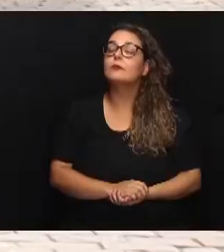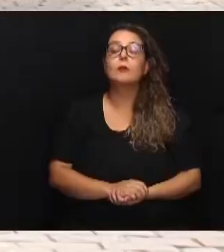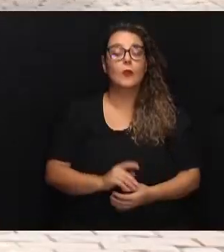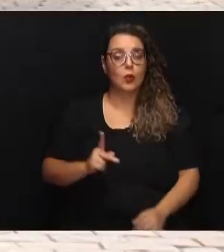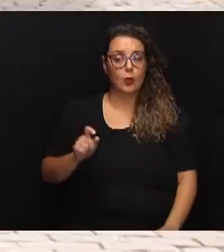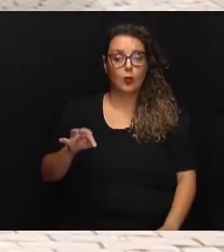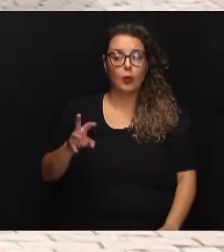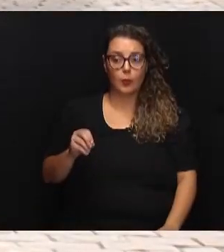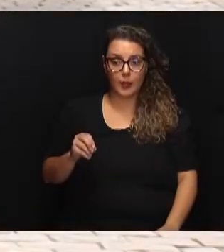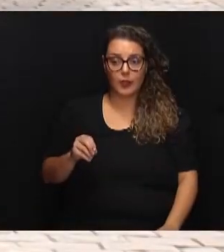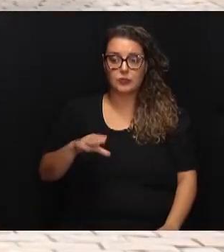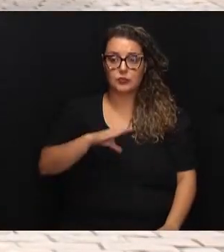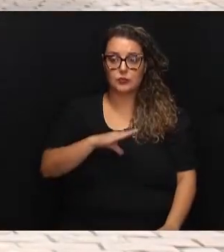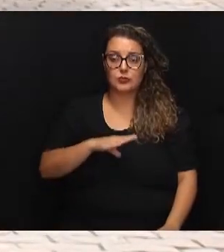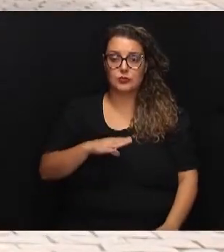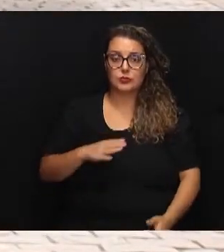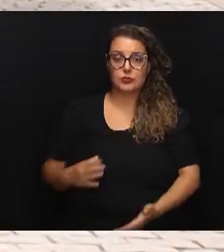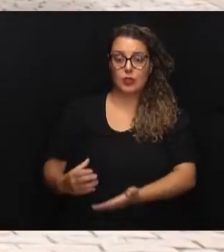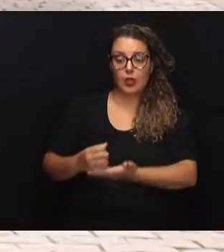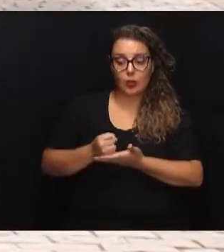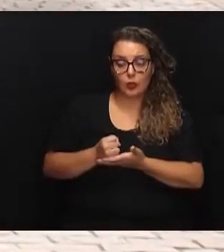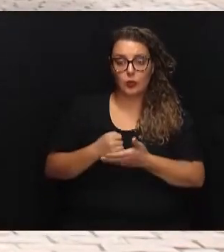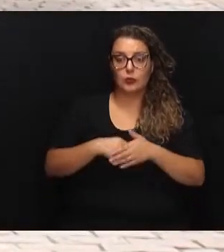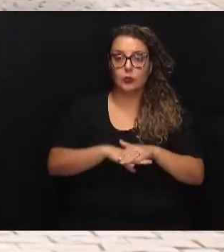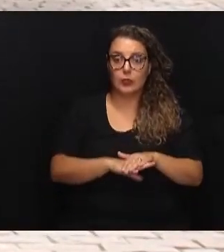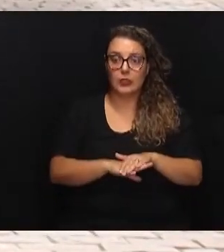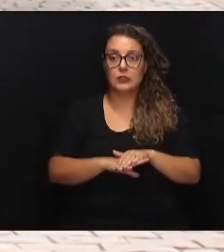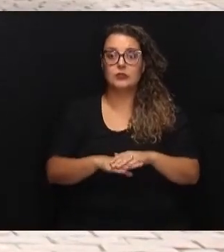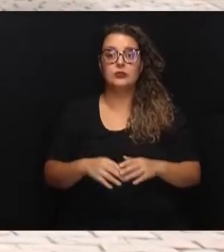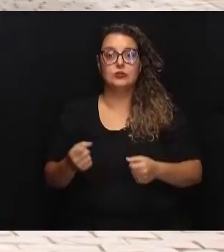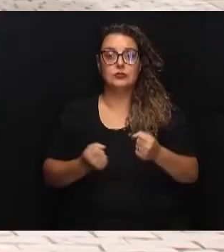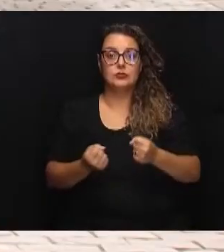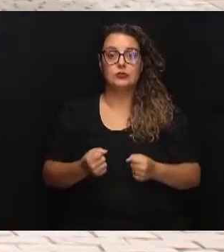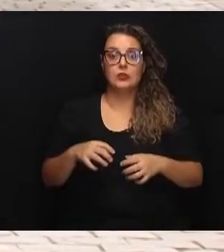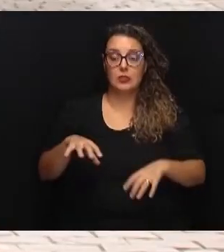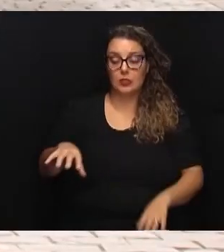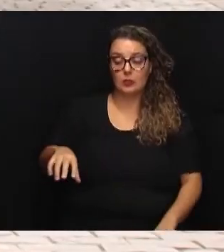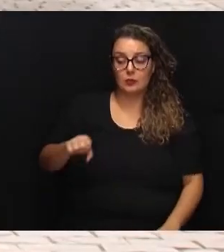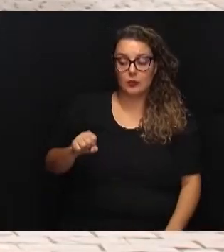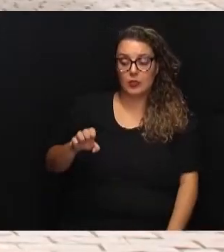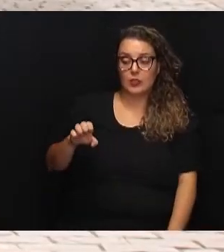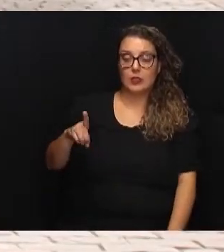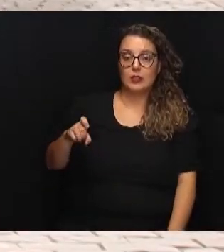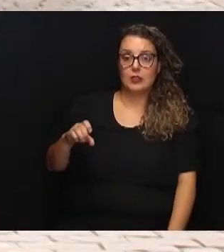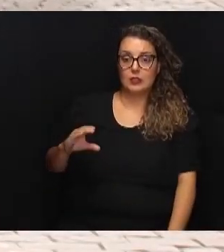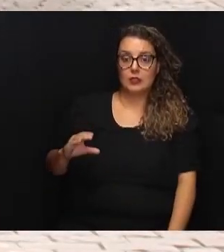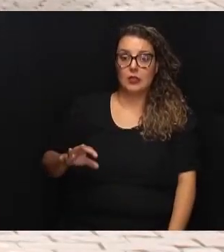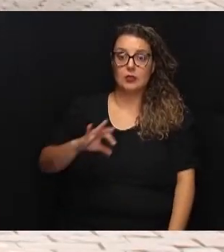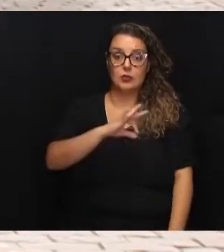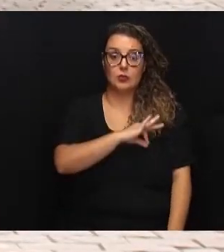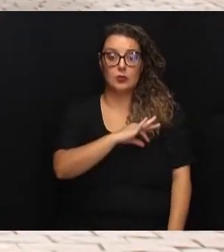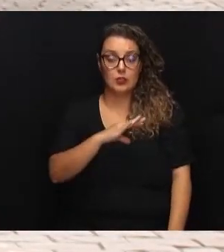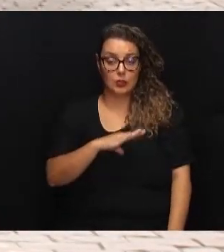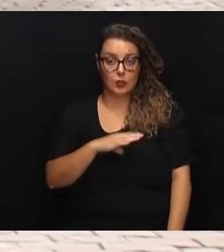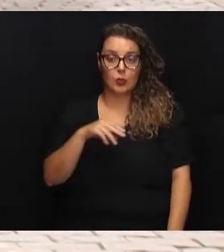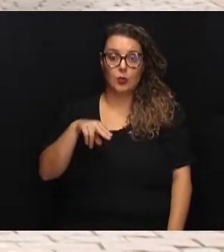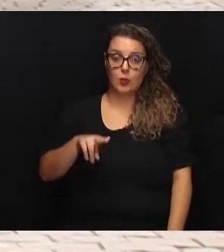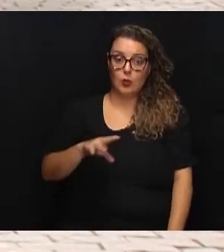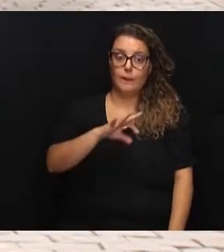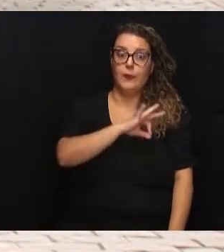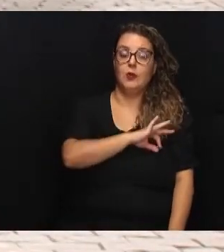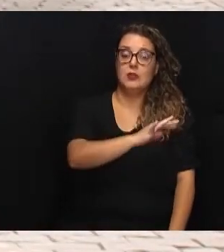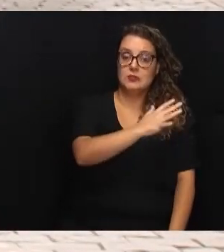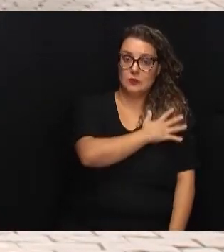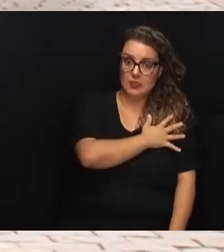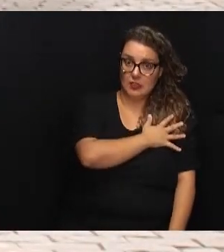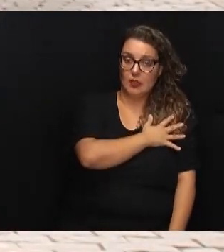O Pátio Municipal de Recolha e Guarda de Veículos recebem automóveis apreendidos pela INDEC, Guarda Municipal